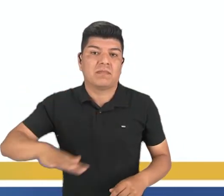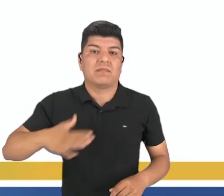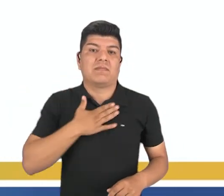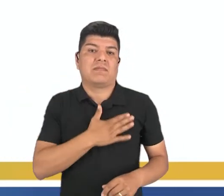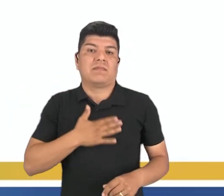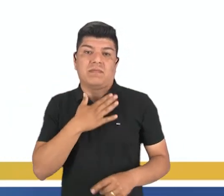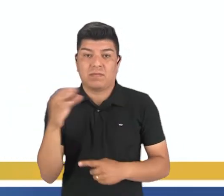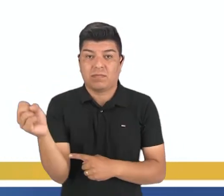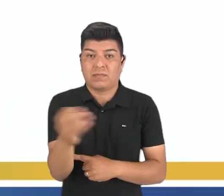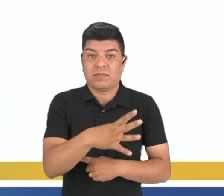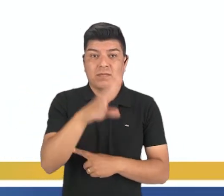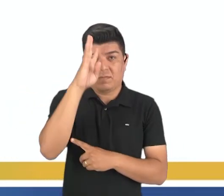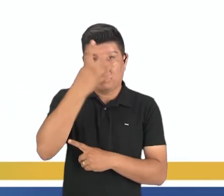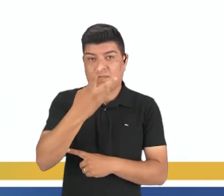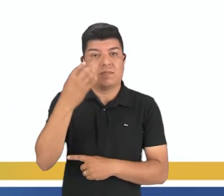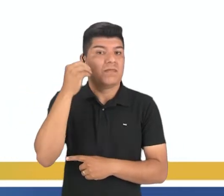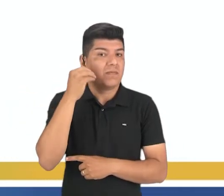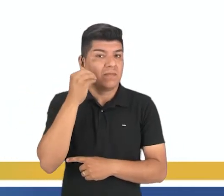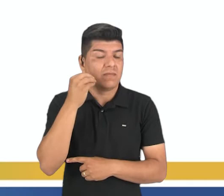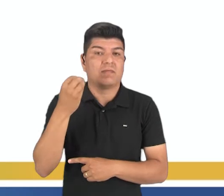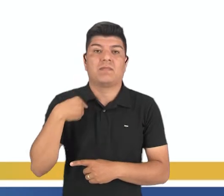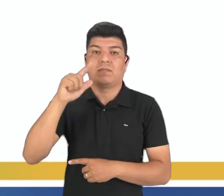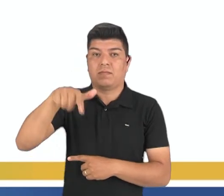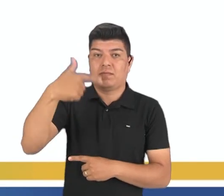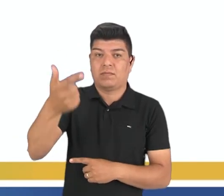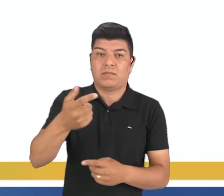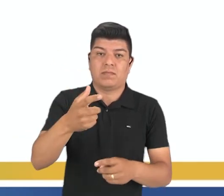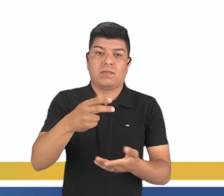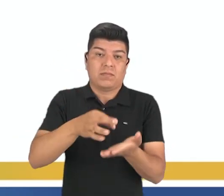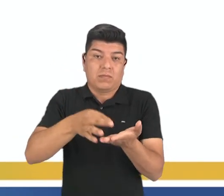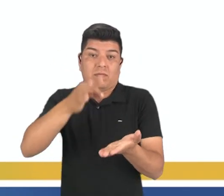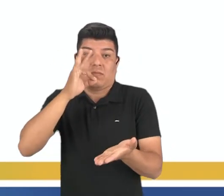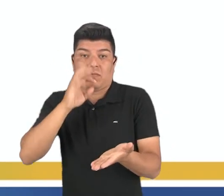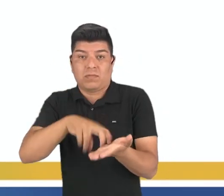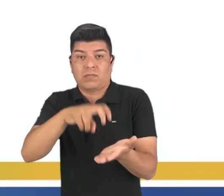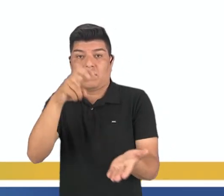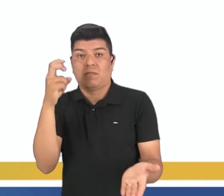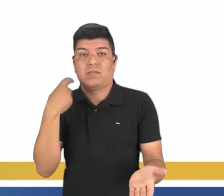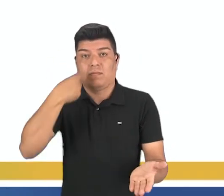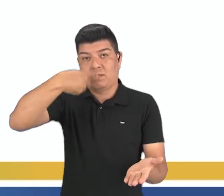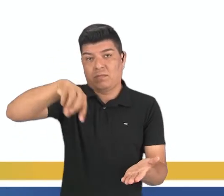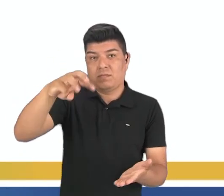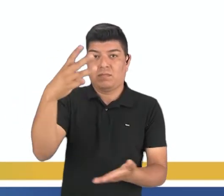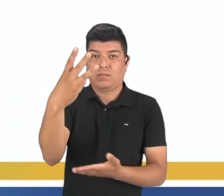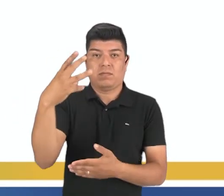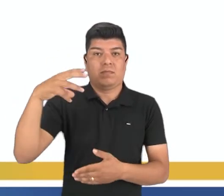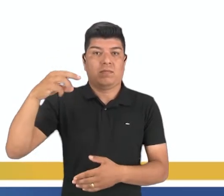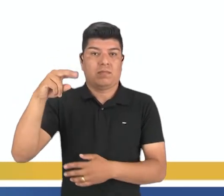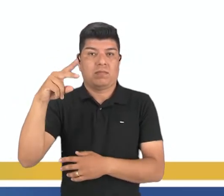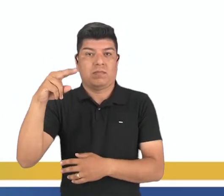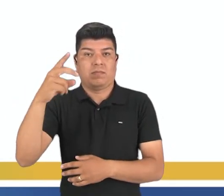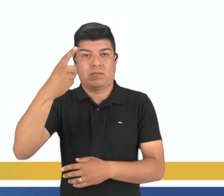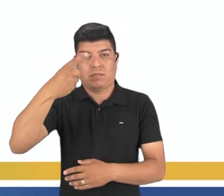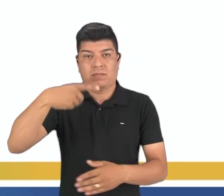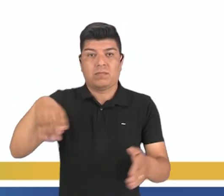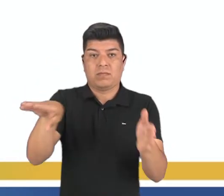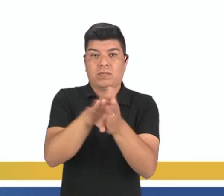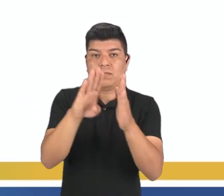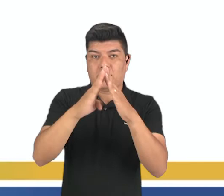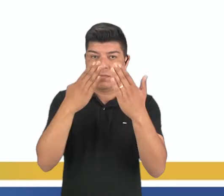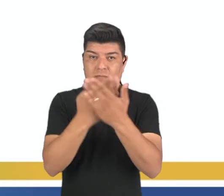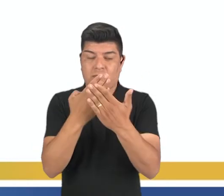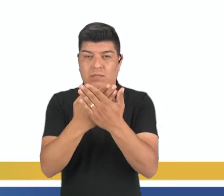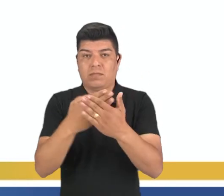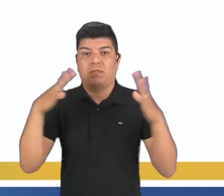de novidades, resolvi tentar. Após o café, partimos eu e mais 3 irmãos rumo à escola isolada Anjo